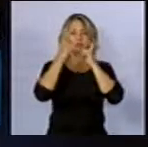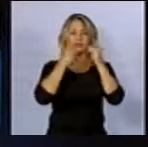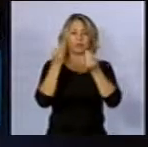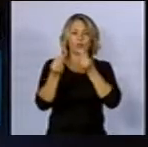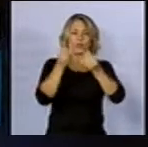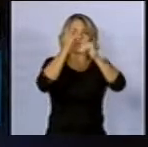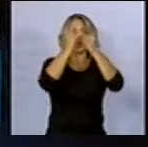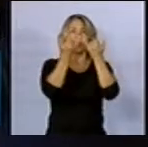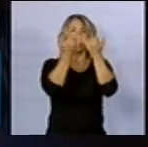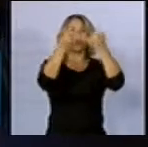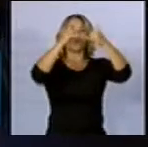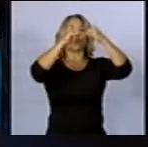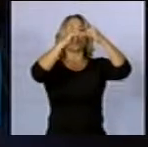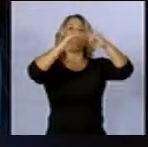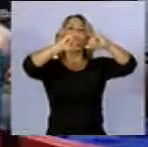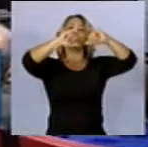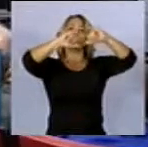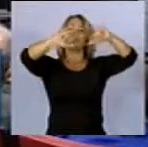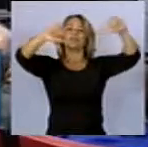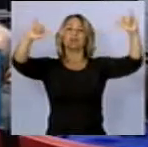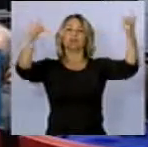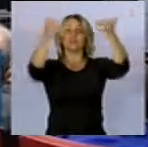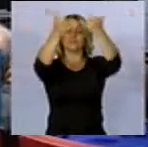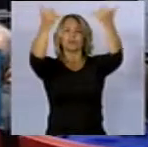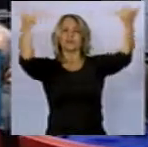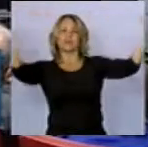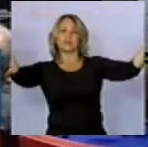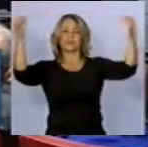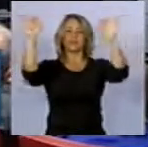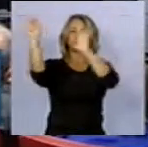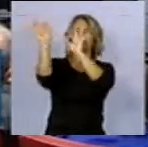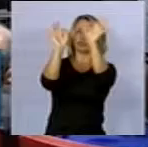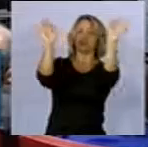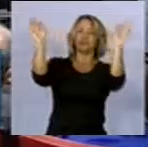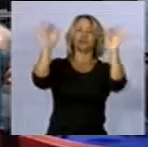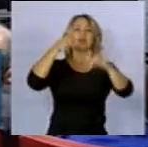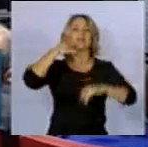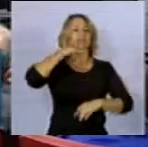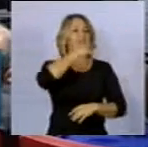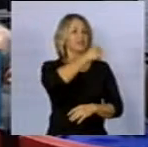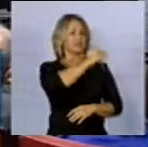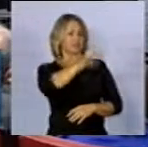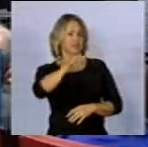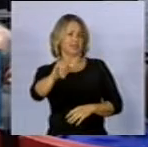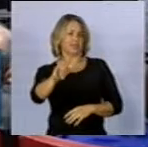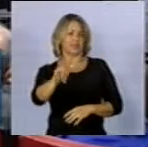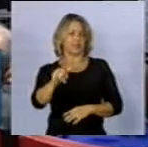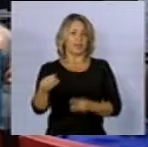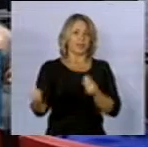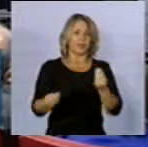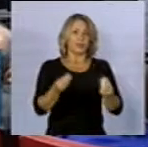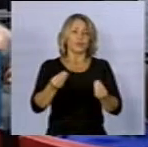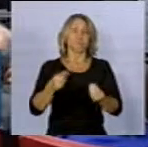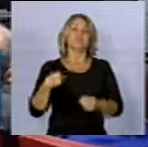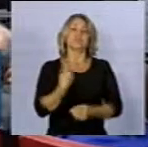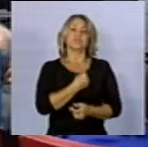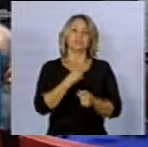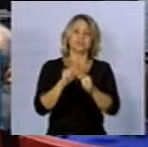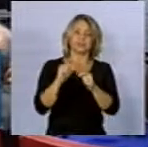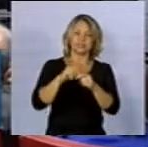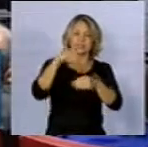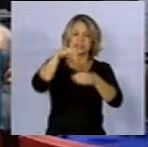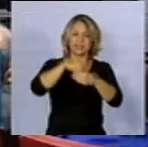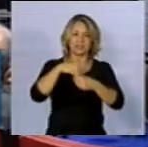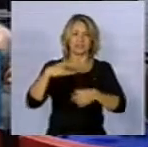cabeamento da da das redes elétricas e o que nós estamos fazendo dentro da